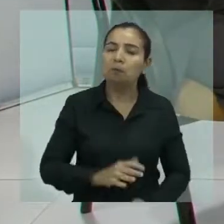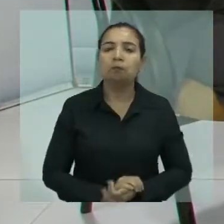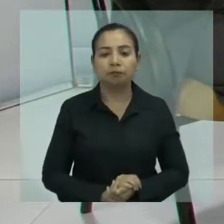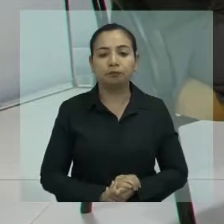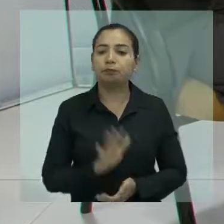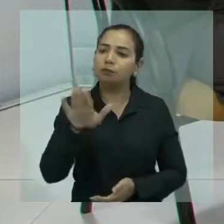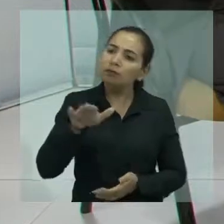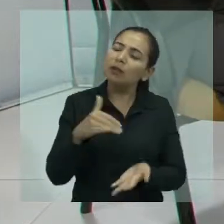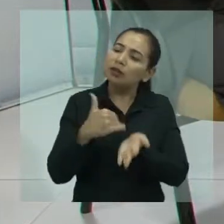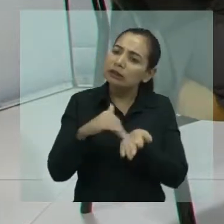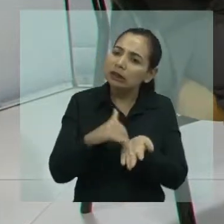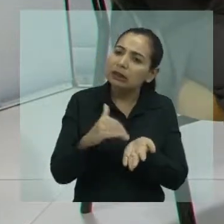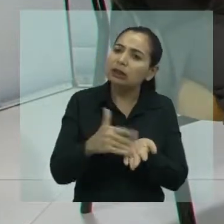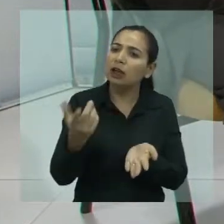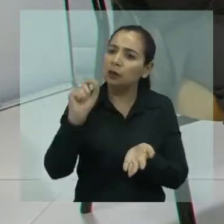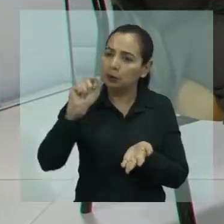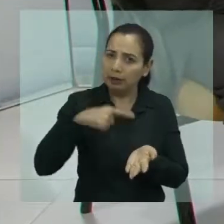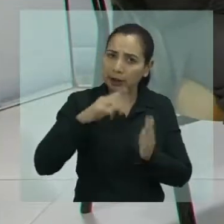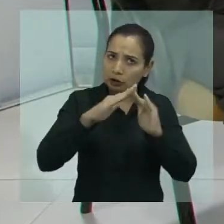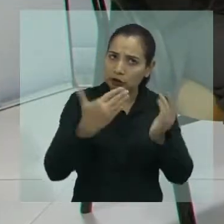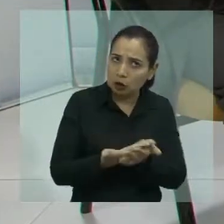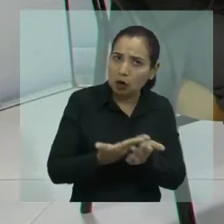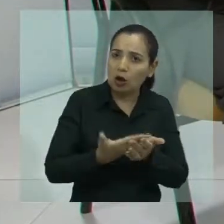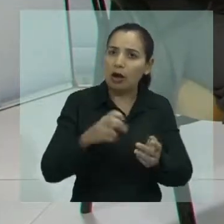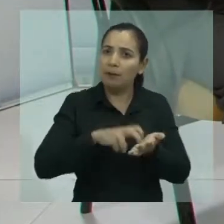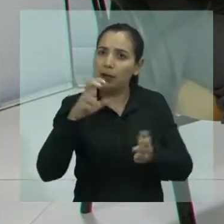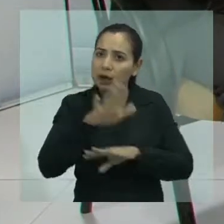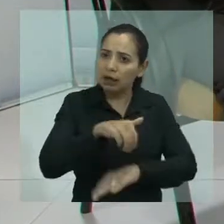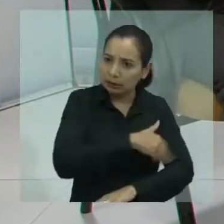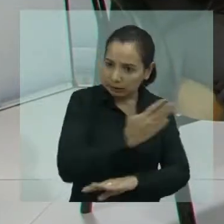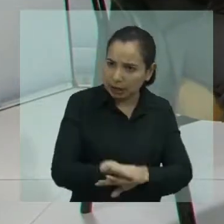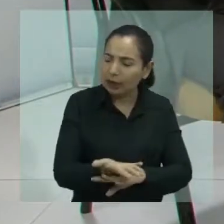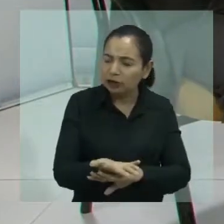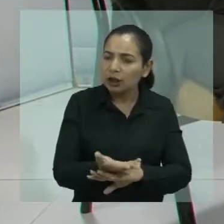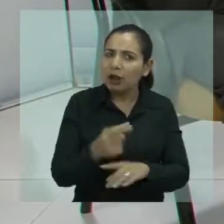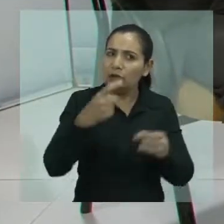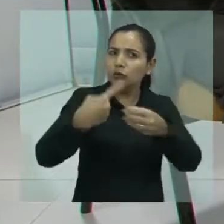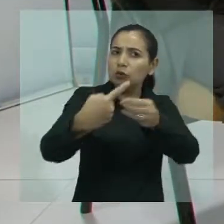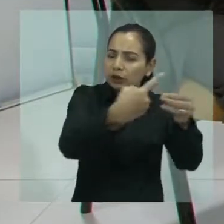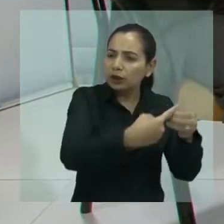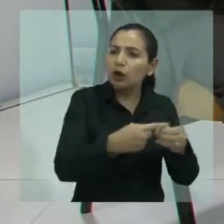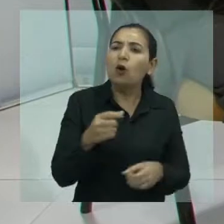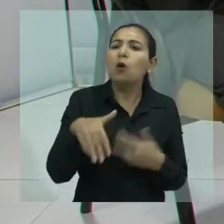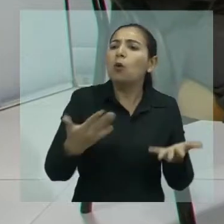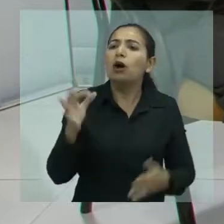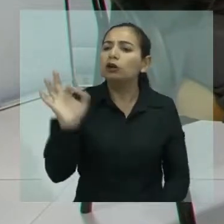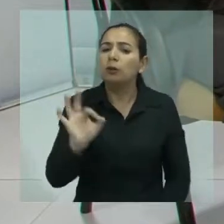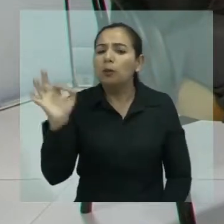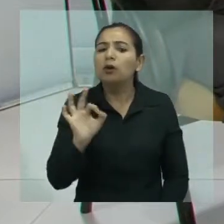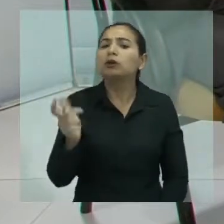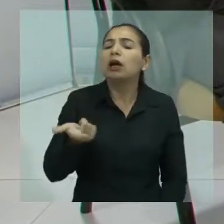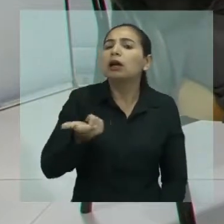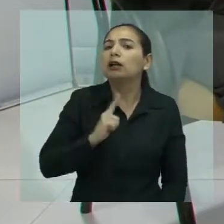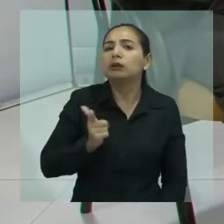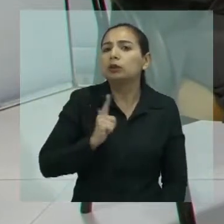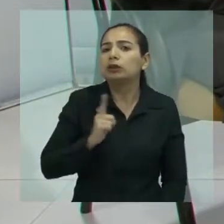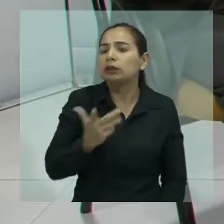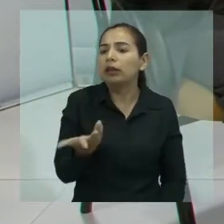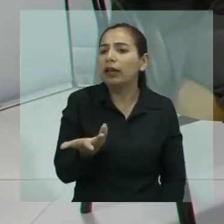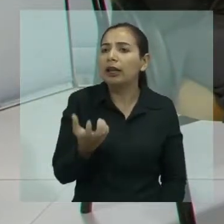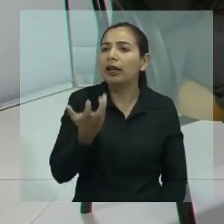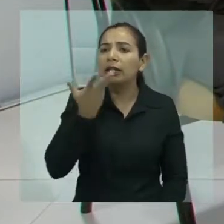destaque nacional por esse crescimento. Exatamente, é muito positivo. Agora, secretário, a questão assim da escola em tempo integral no